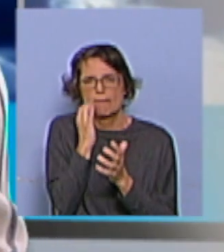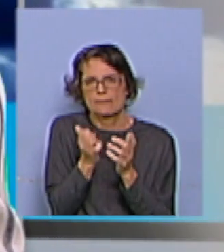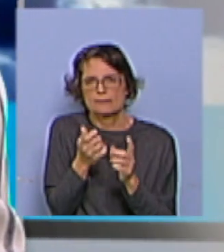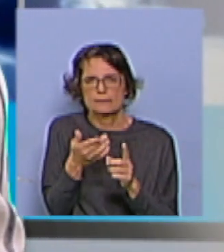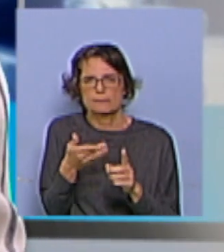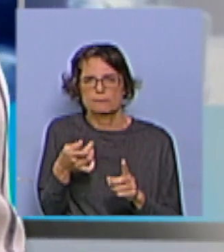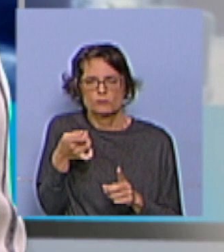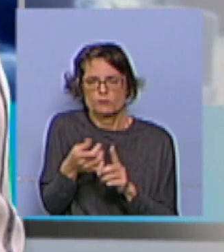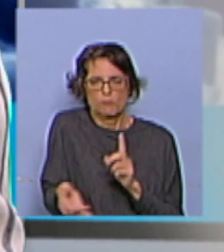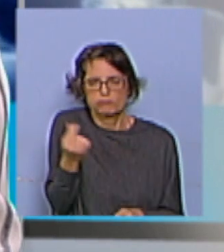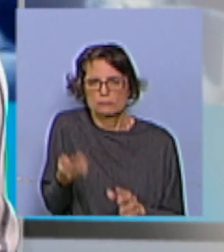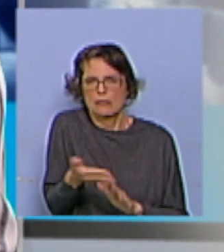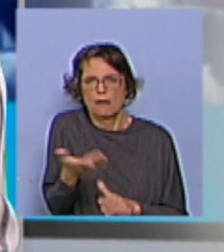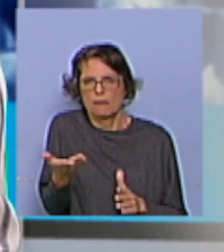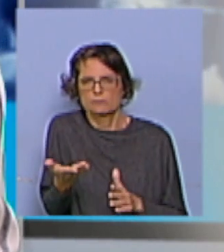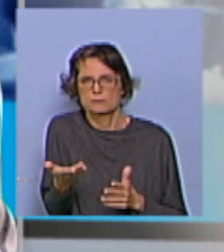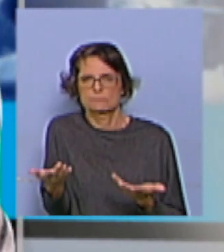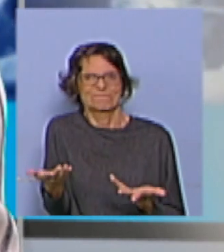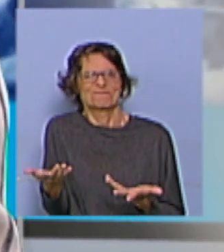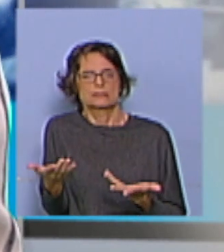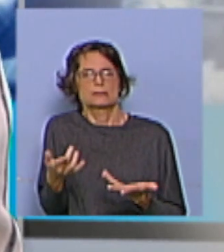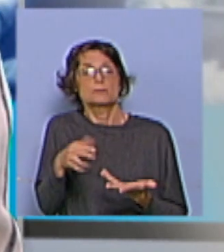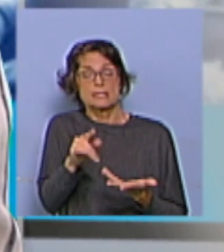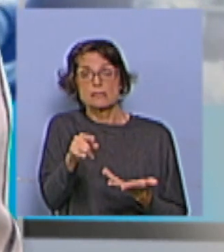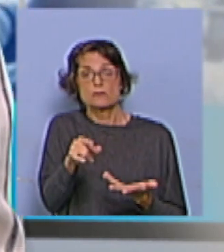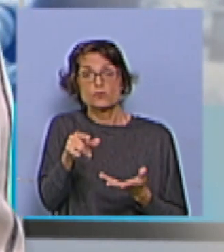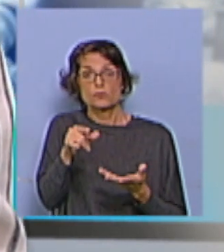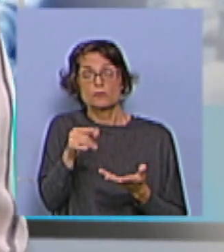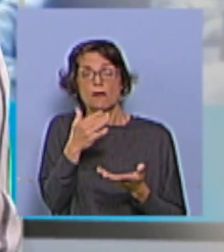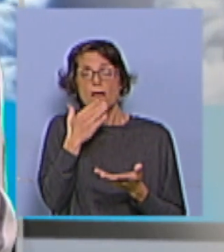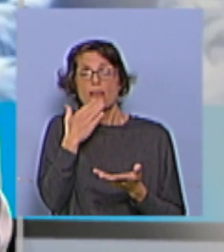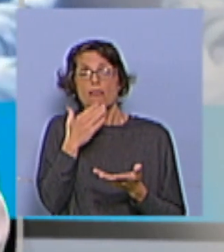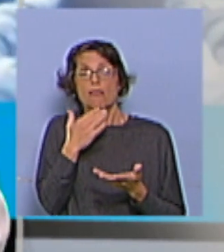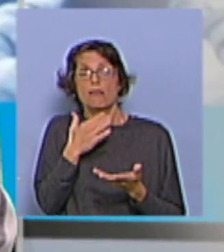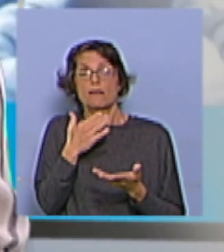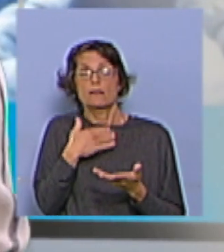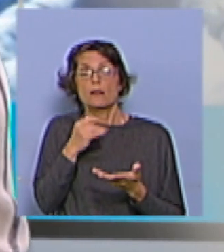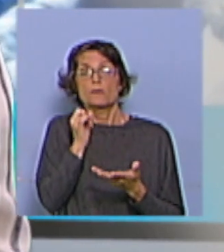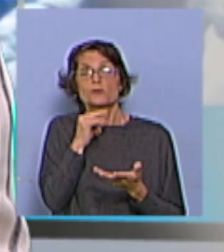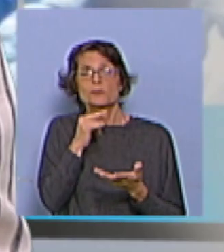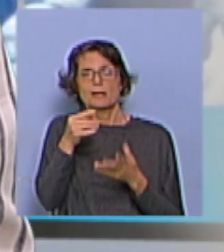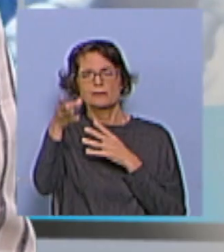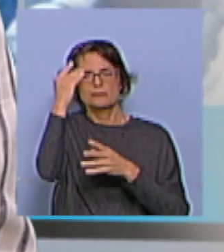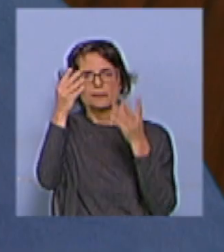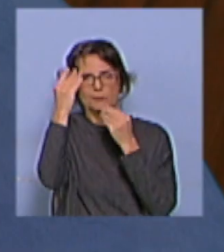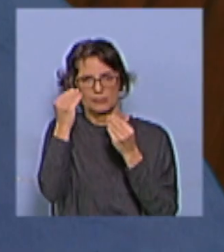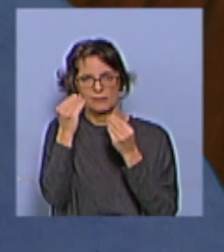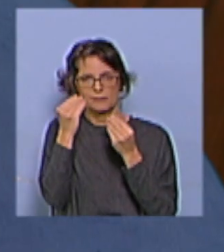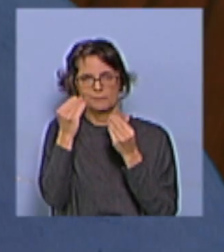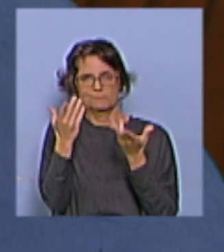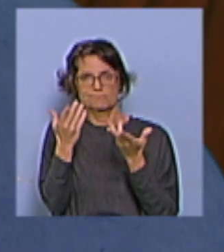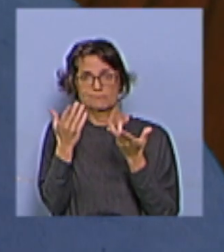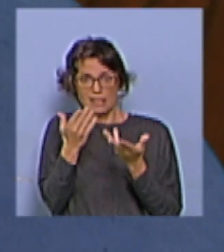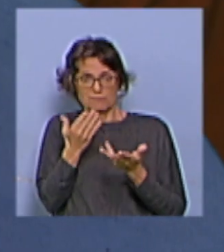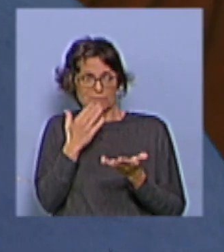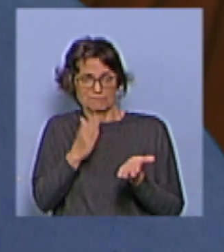não é? Foi mesmo tudo mal. Mas é bom que se tenha aprendido. E, de facto, desta vez, parece que aprendemos